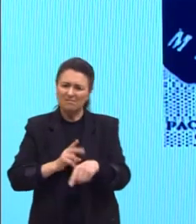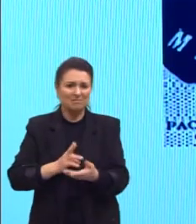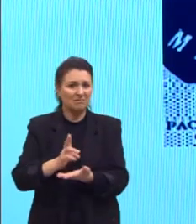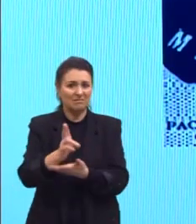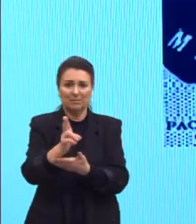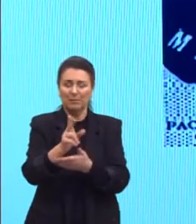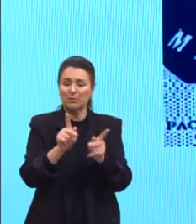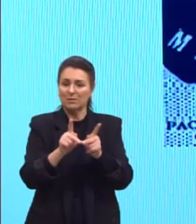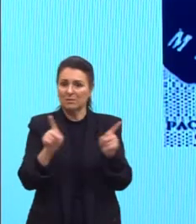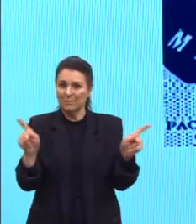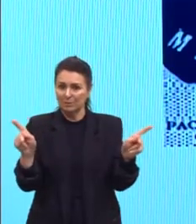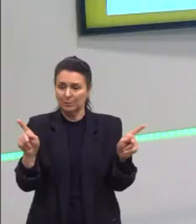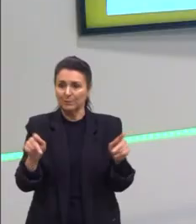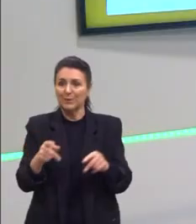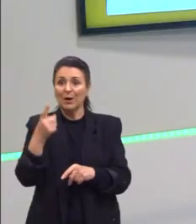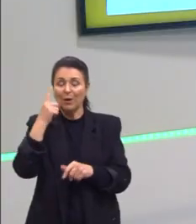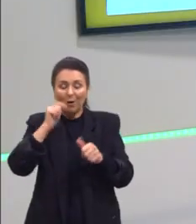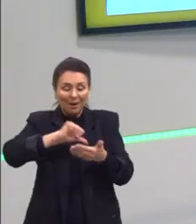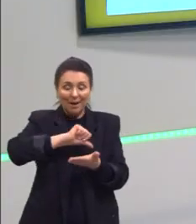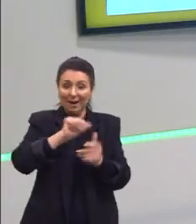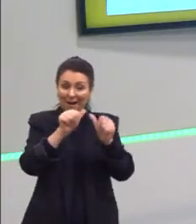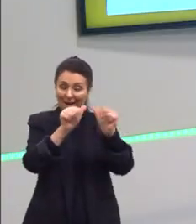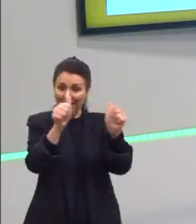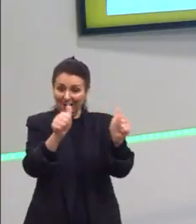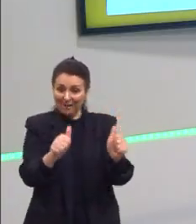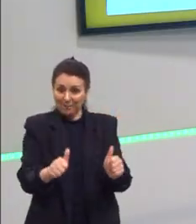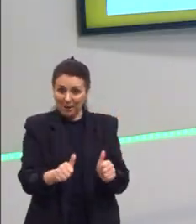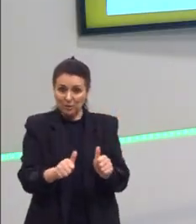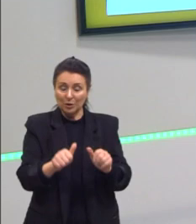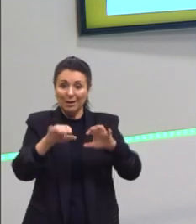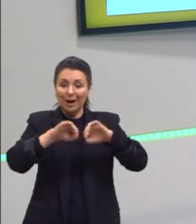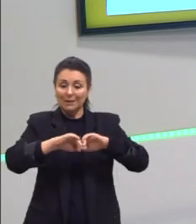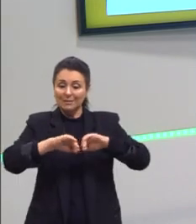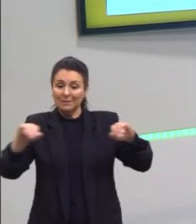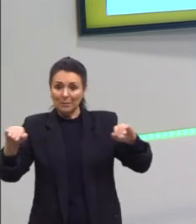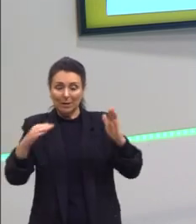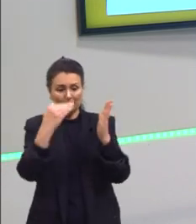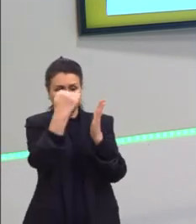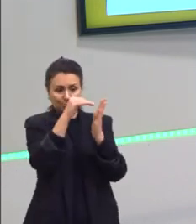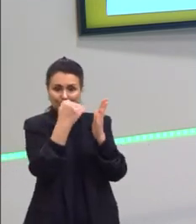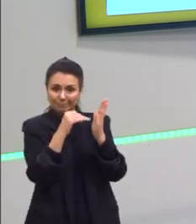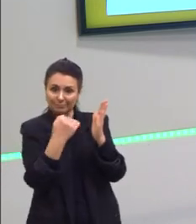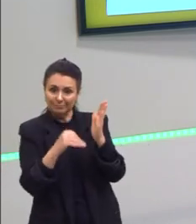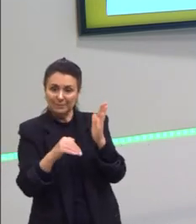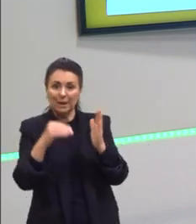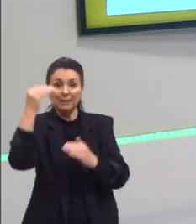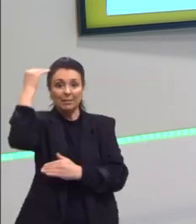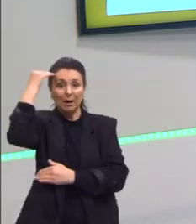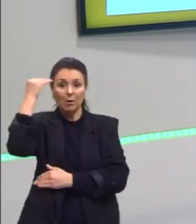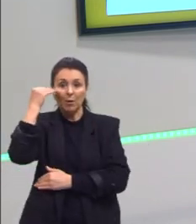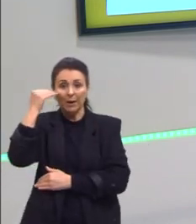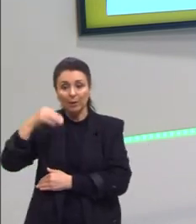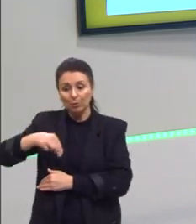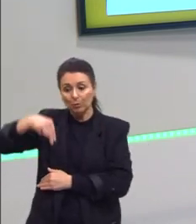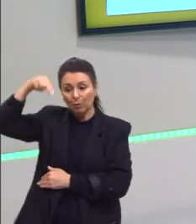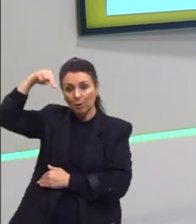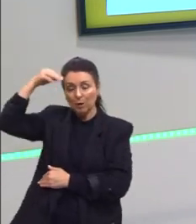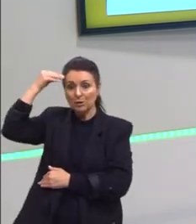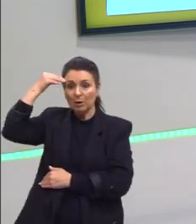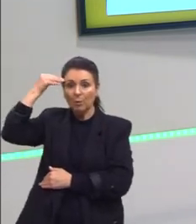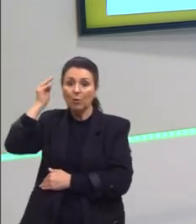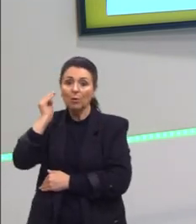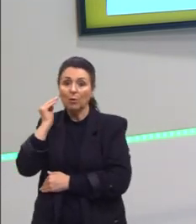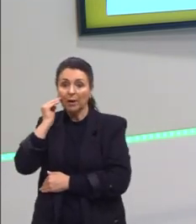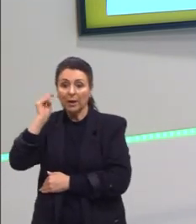foi nesse período aí tá eu trago aqui uma imagenzinha também né a fragmentação das coreias né EA Coreia do